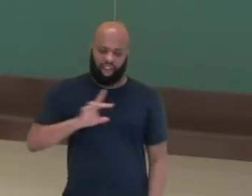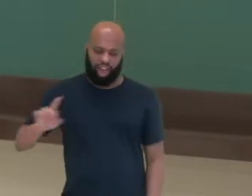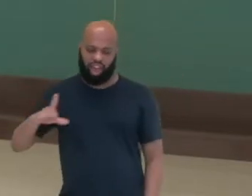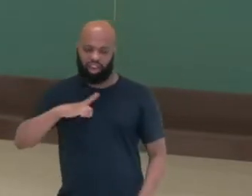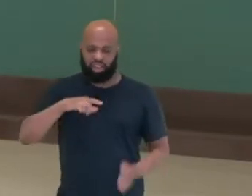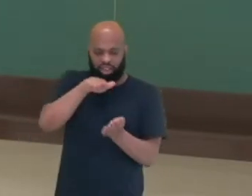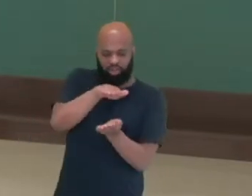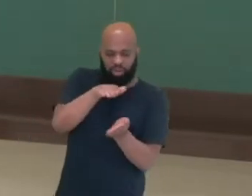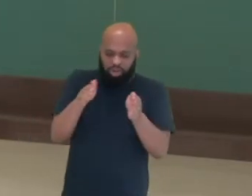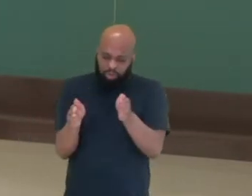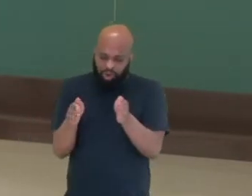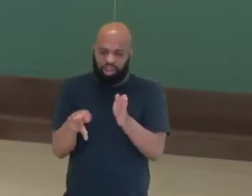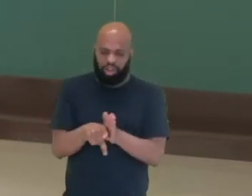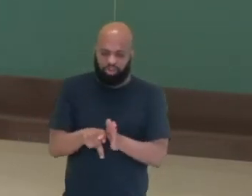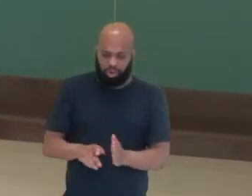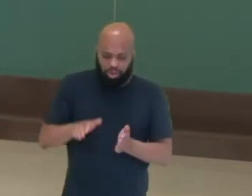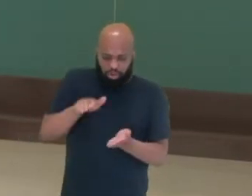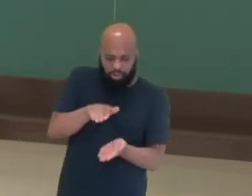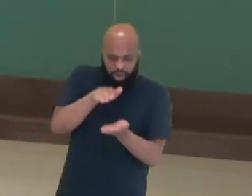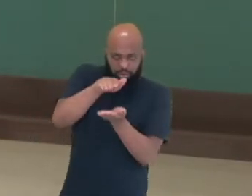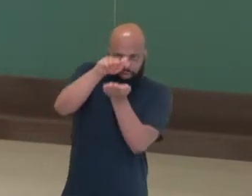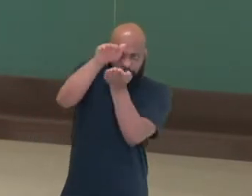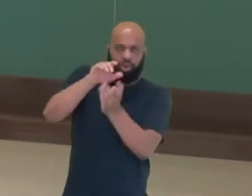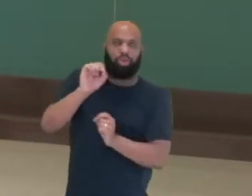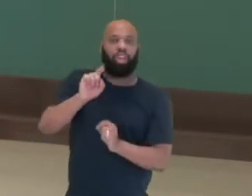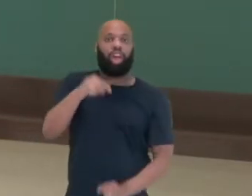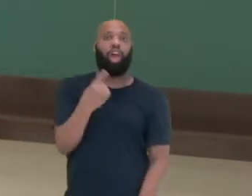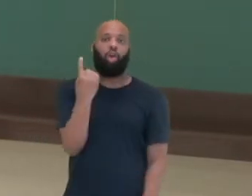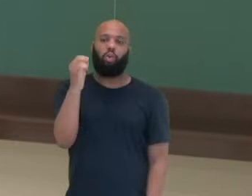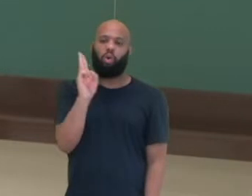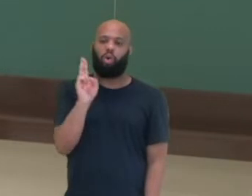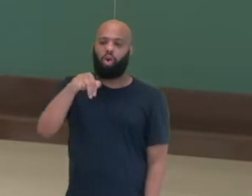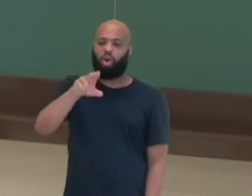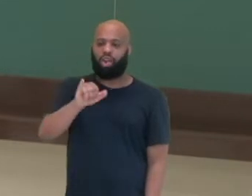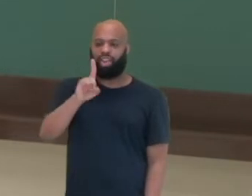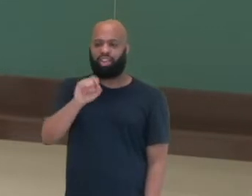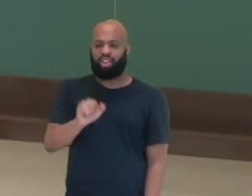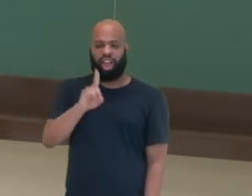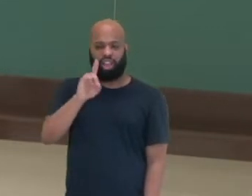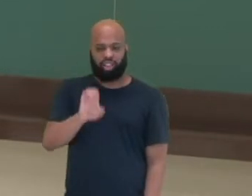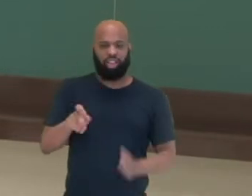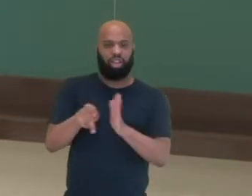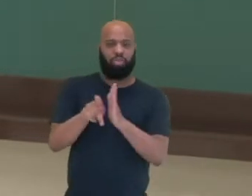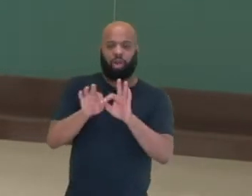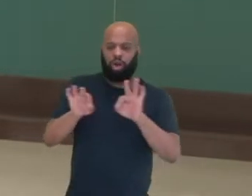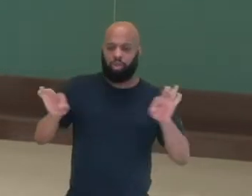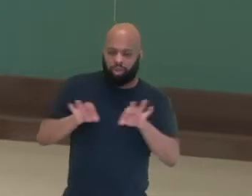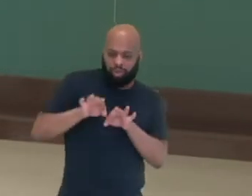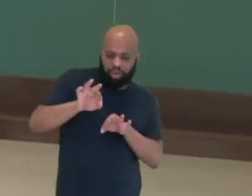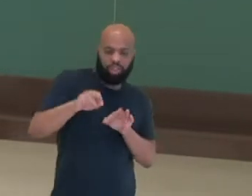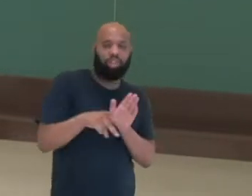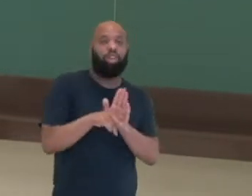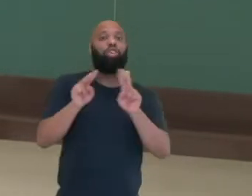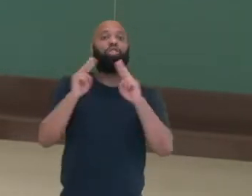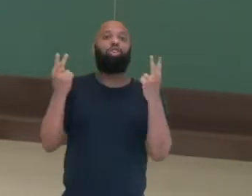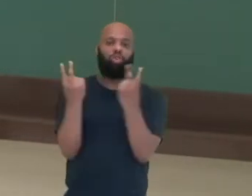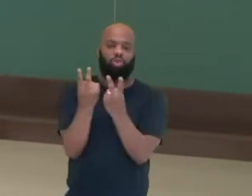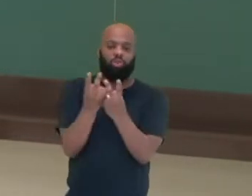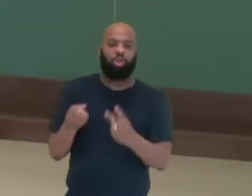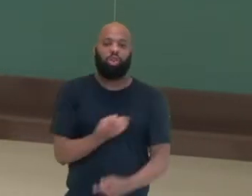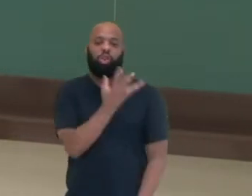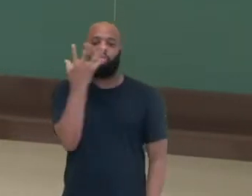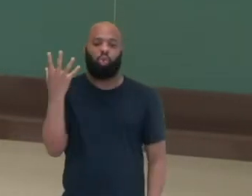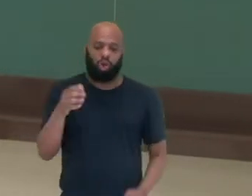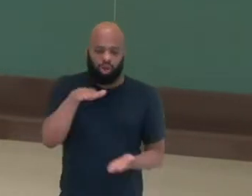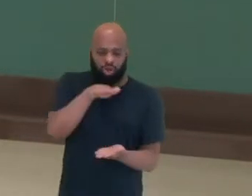né, desse empilhamento, nesse caso, é uma unidade de medida de volume, Então, tá? Então, a gente calculou quantos bloquinhos